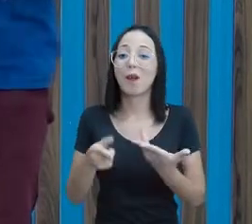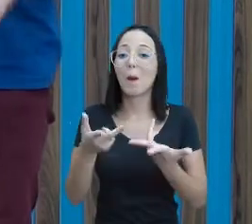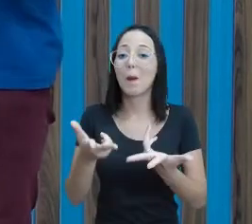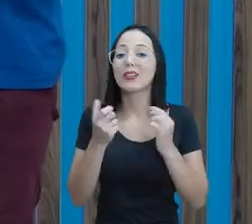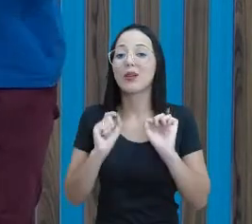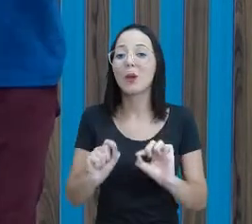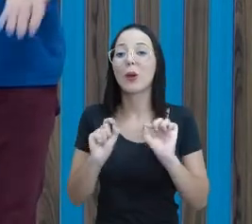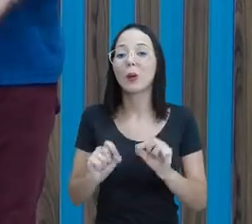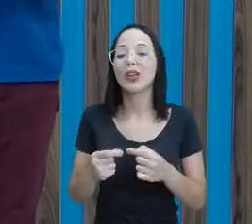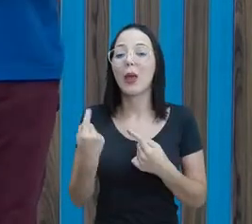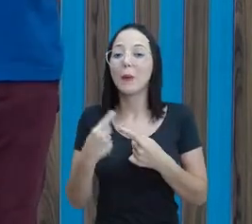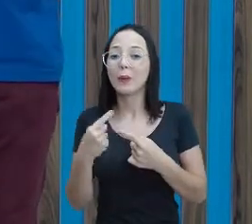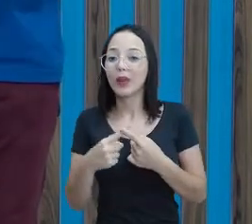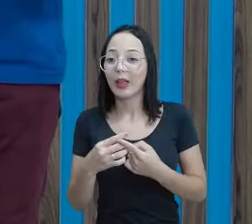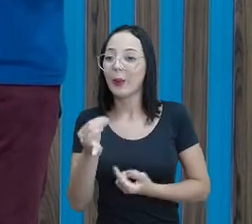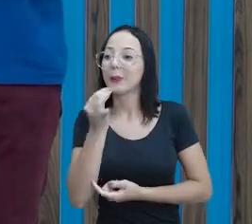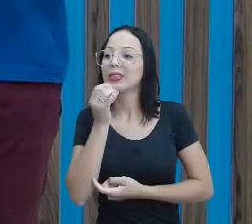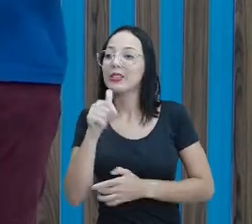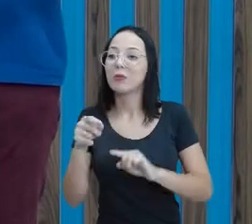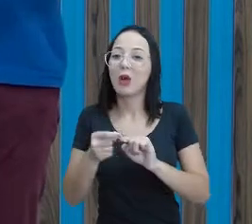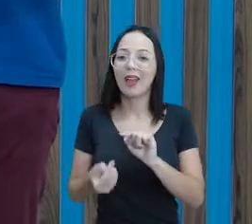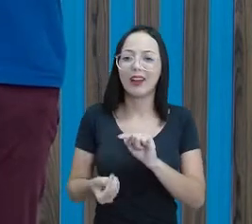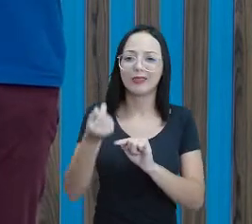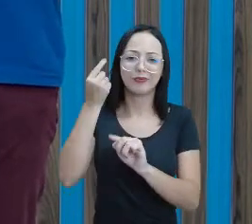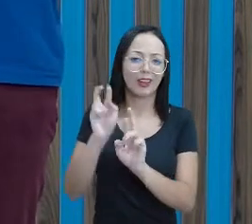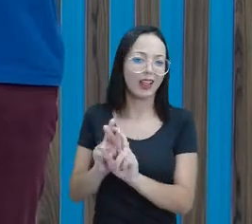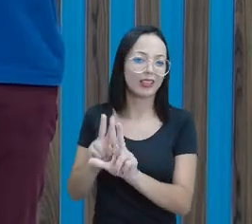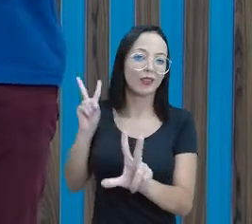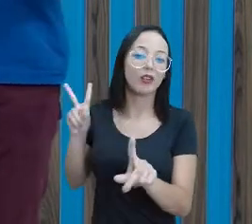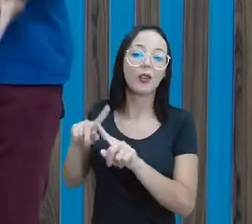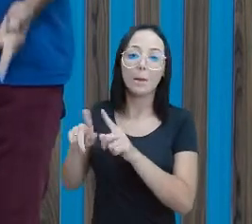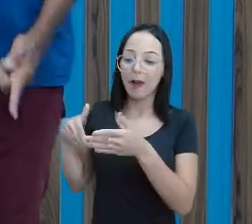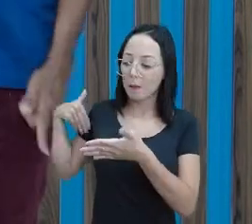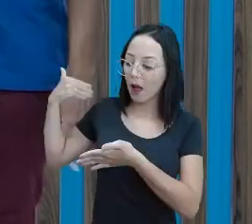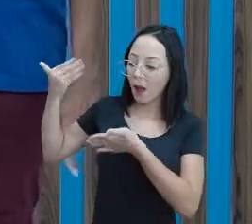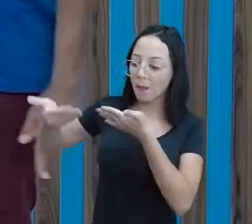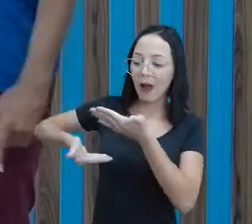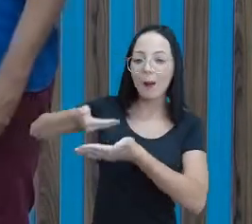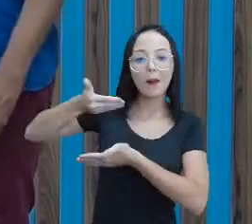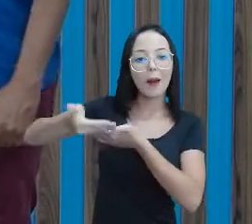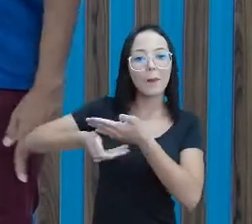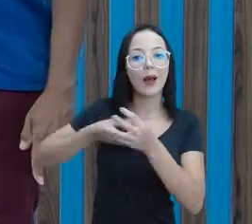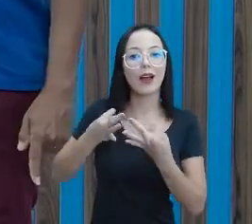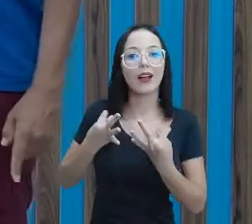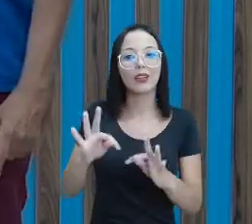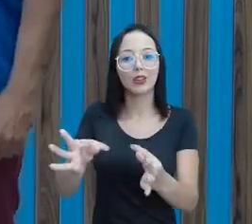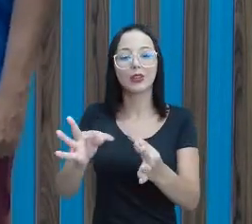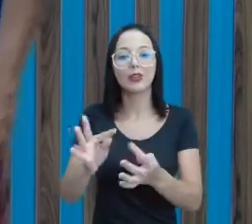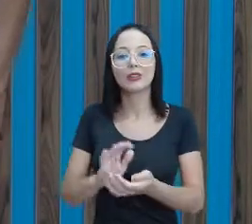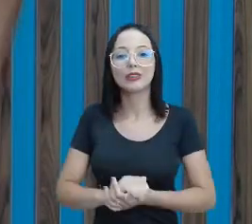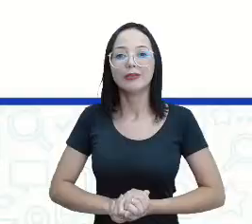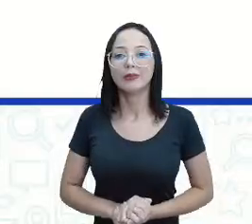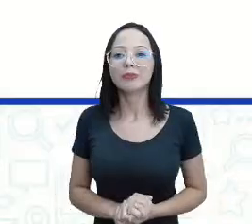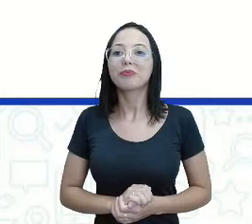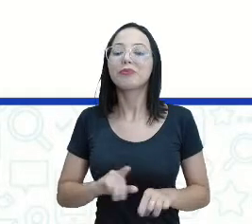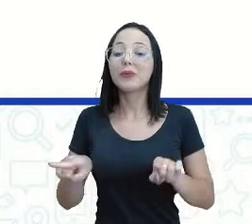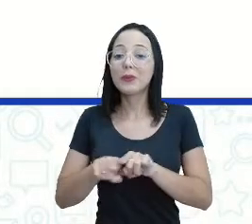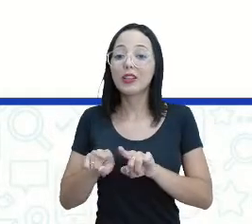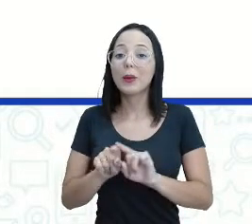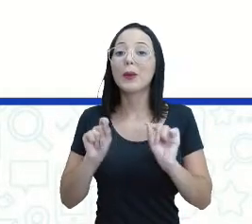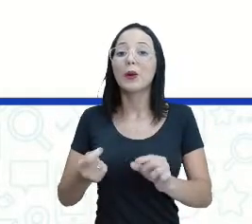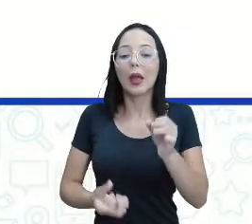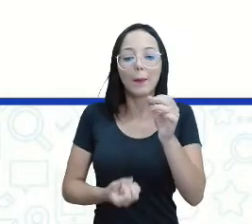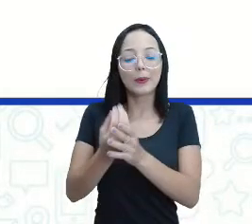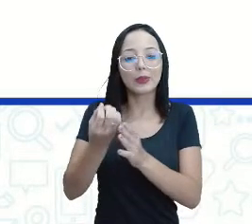que a coisa lá era, mas isso aqui era uma evolução tecnológica, tá? Gente, a produção se